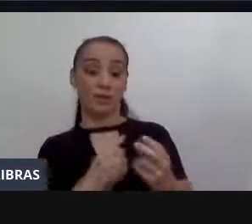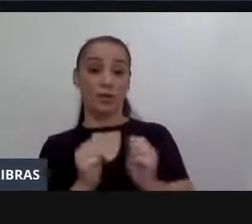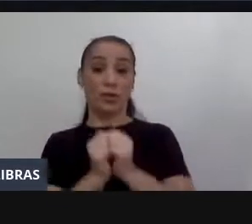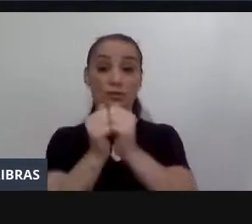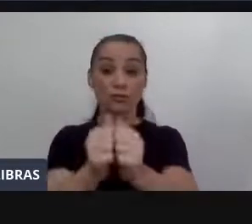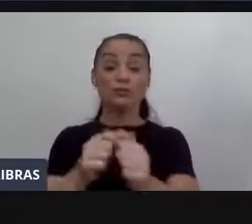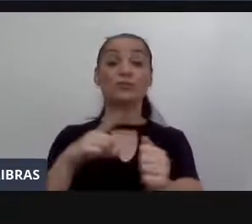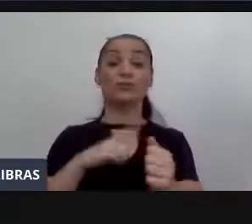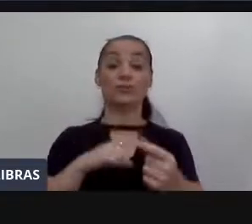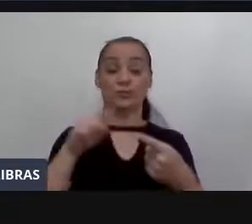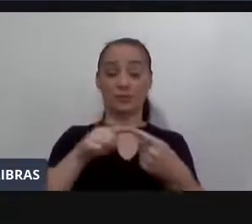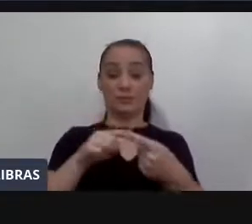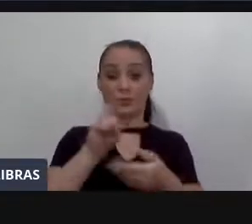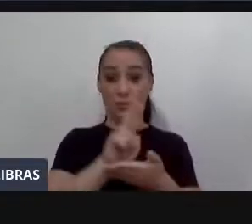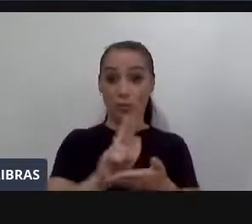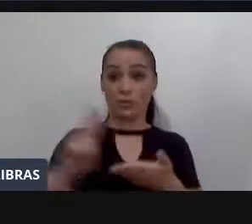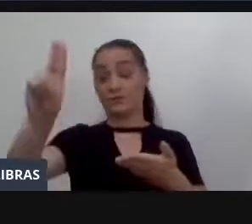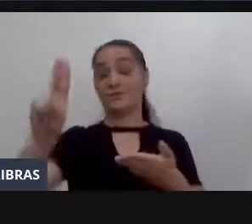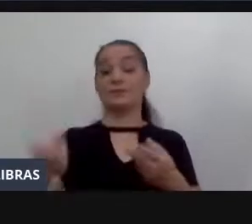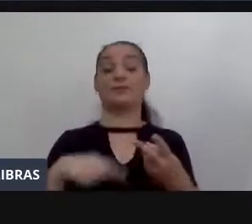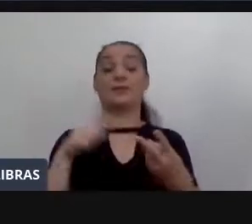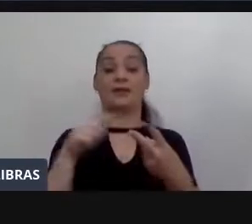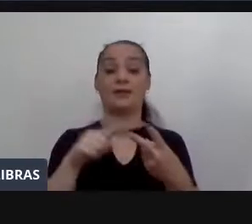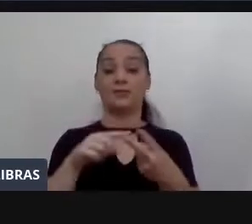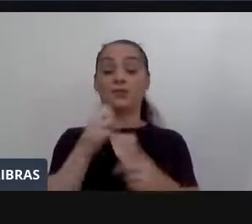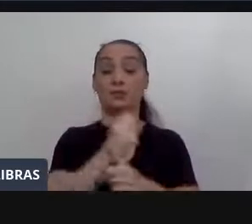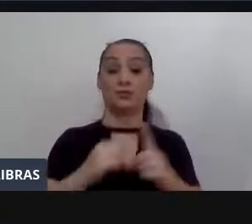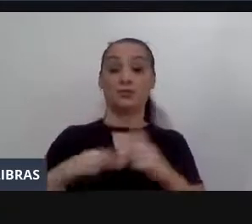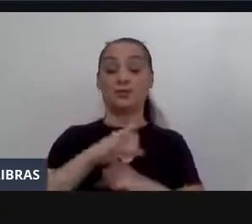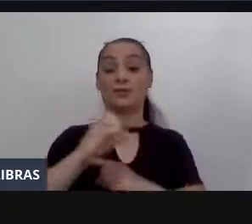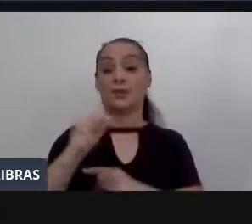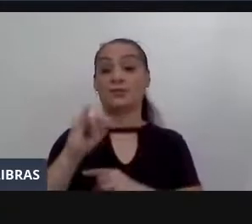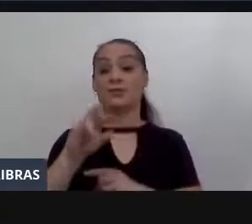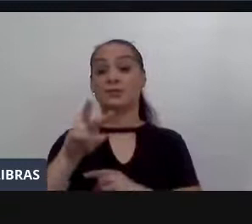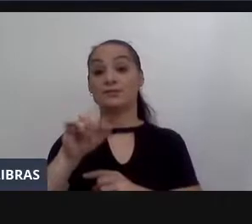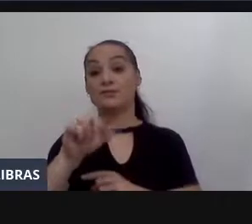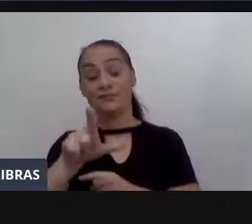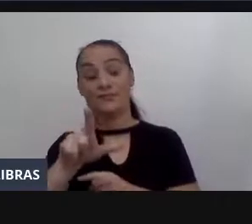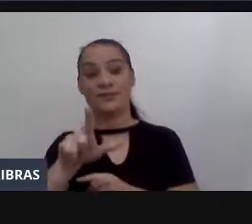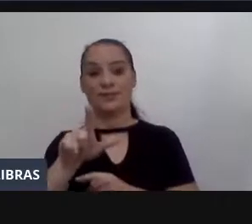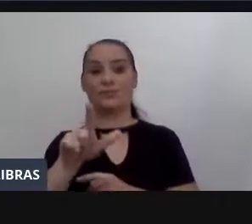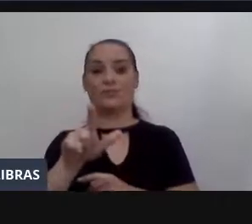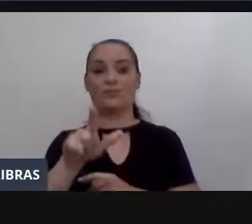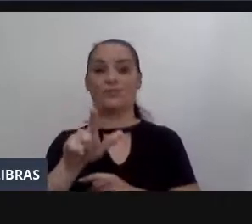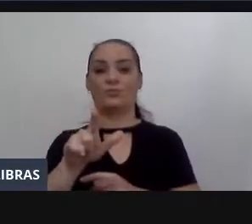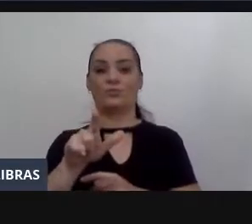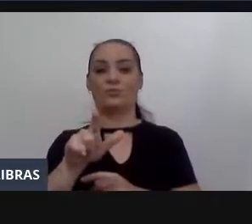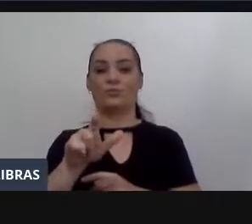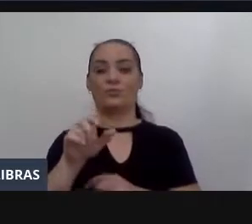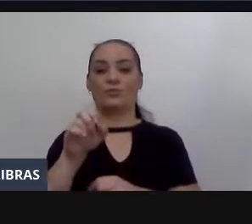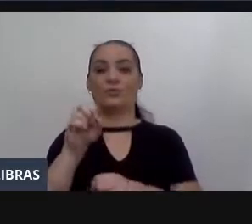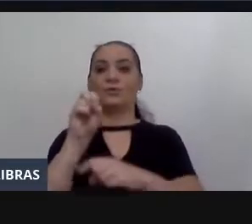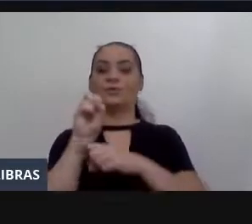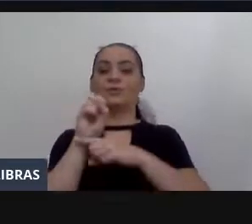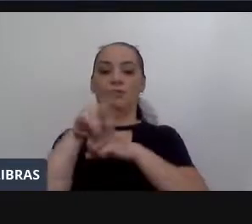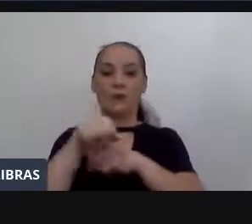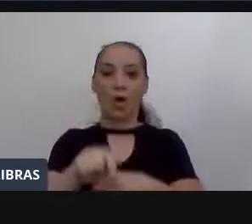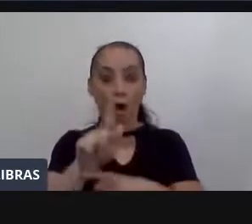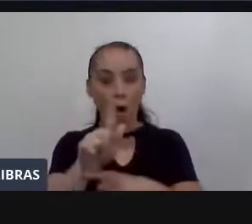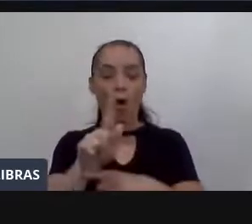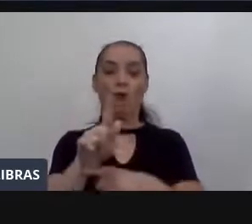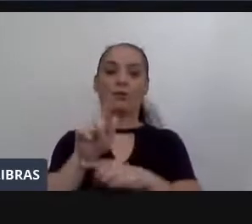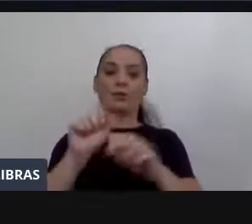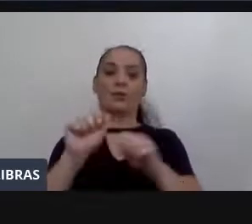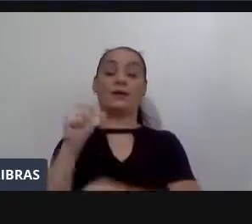a universidade e temos a sociedade civil através das suas ONGs e associações. Então, você vê,